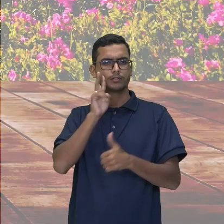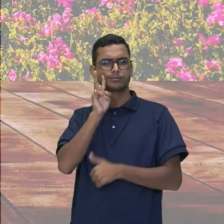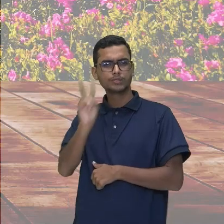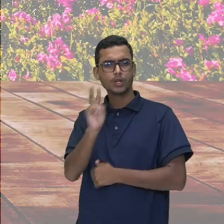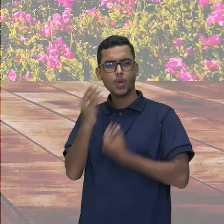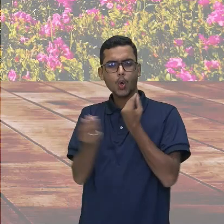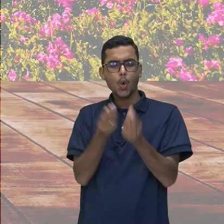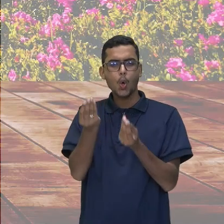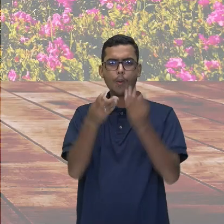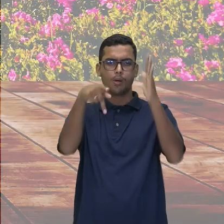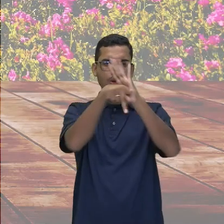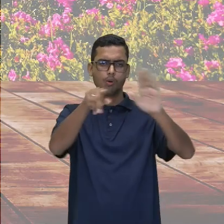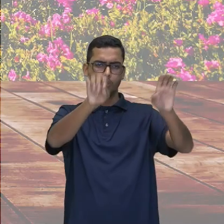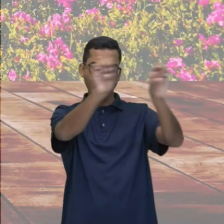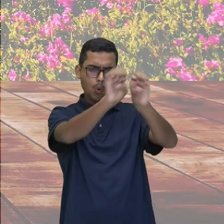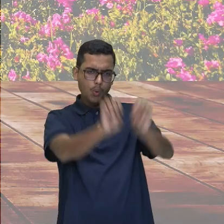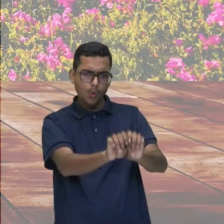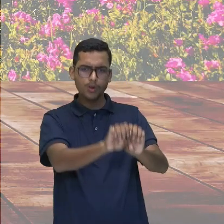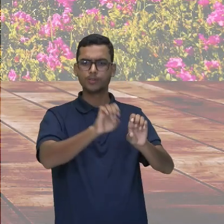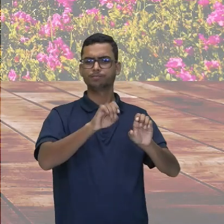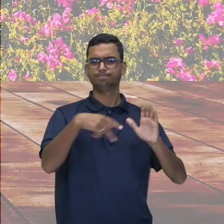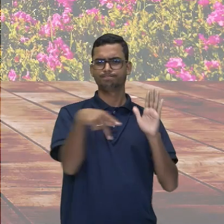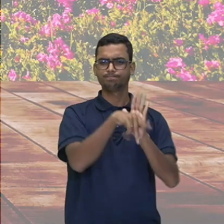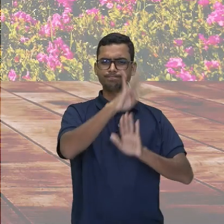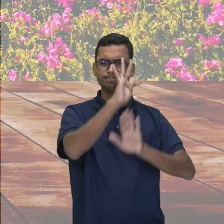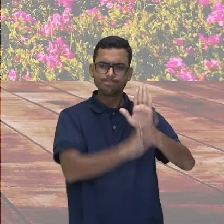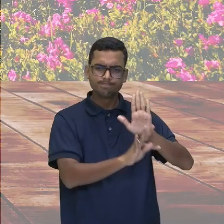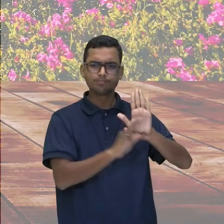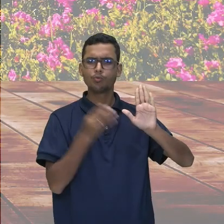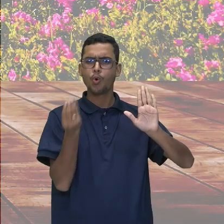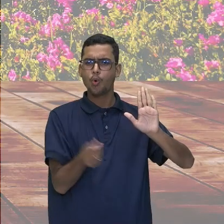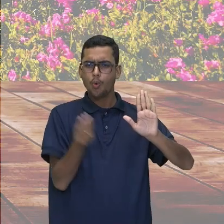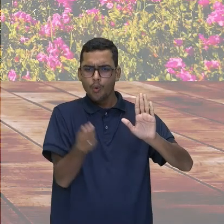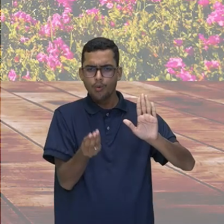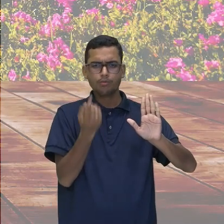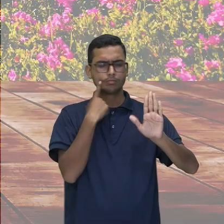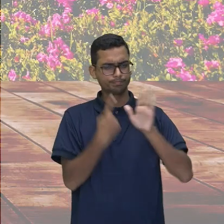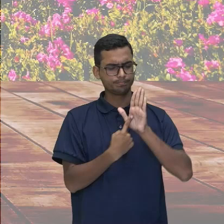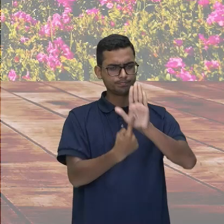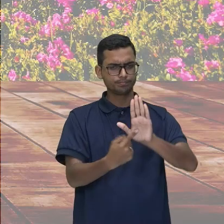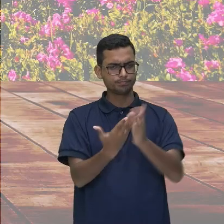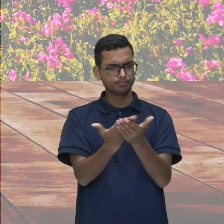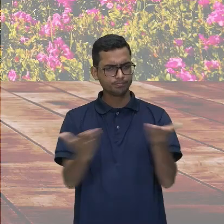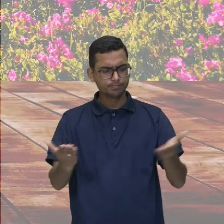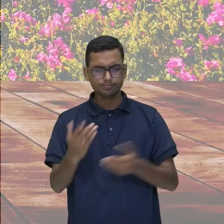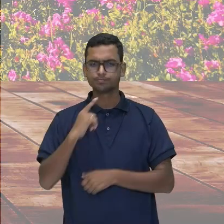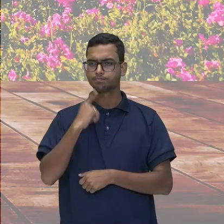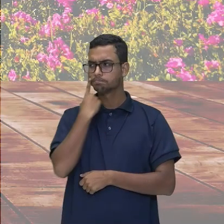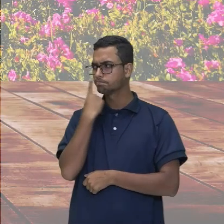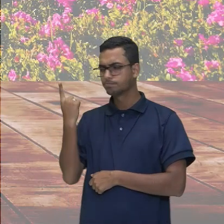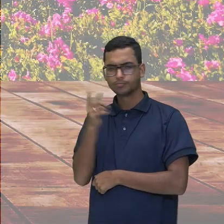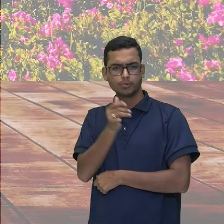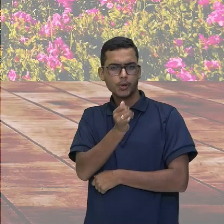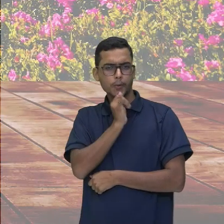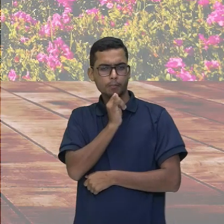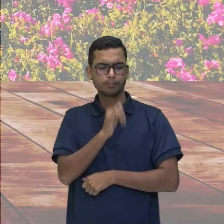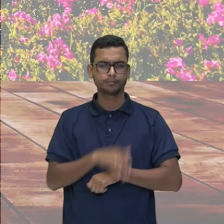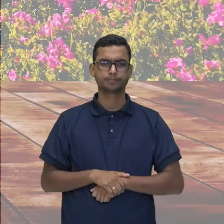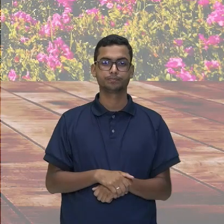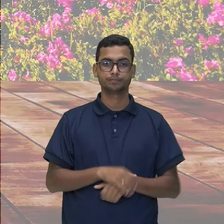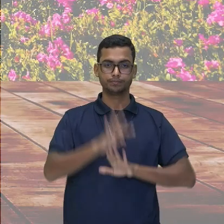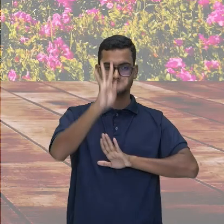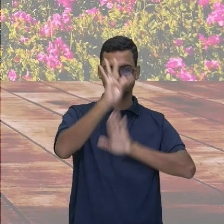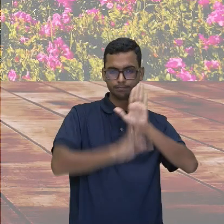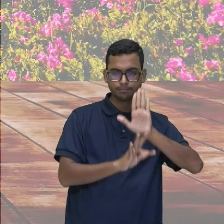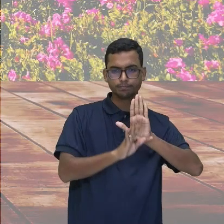do texto. O que é isso? É na forma como o texto está disposto. Por exemplo, um